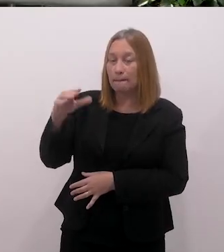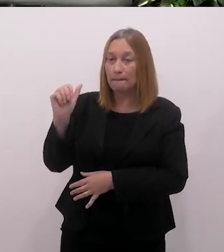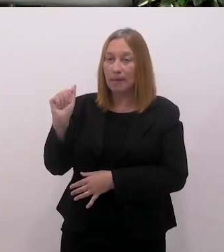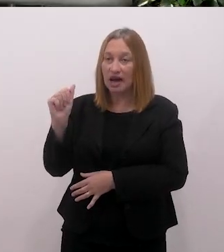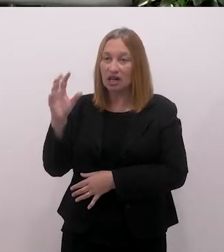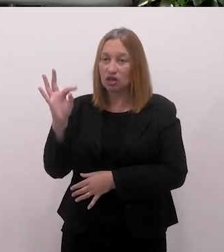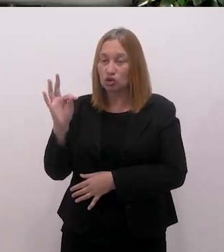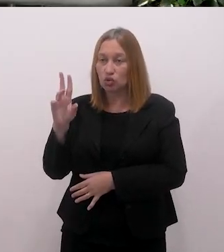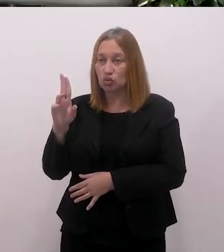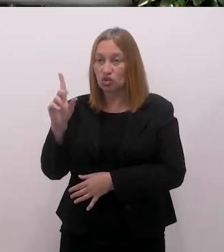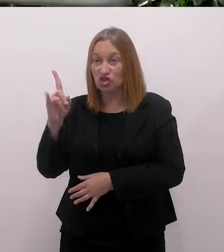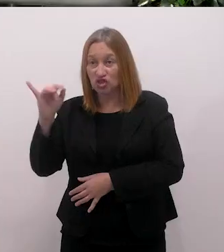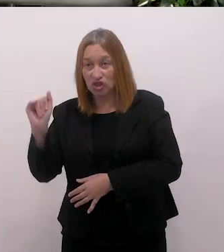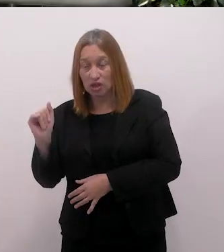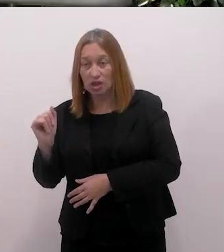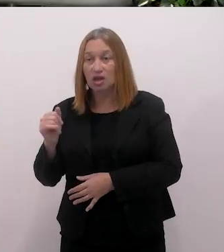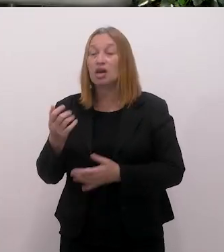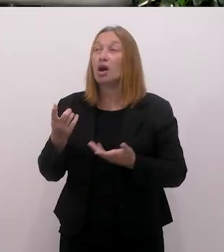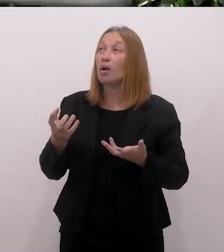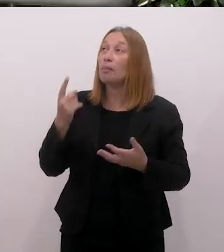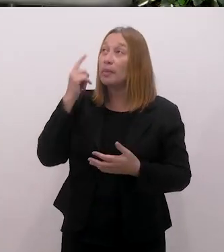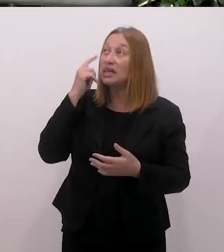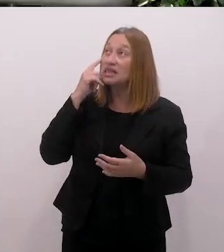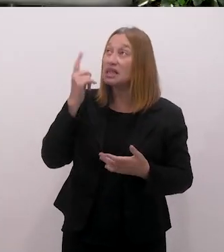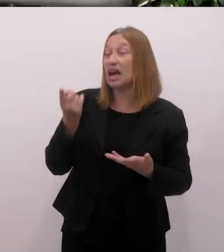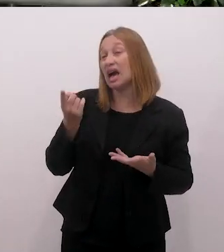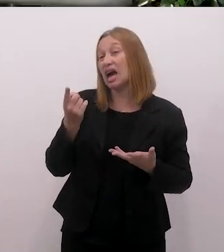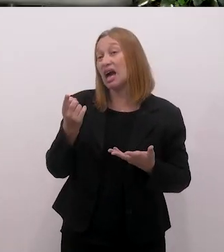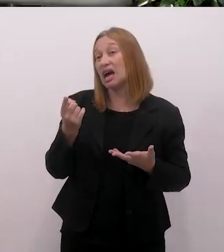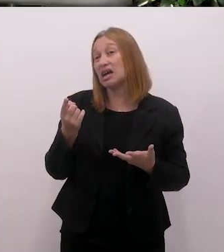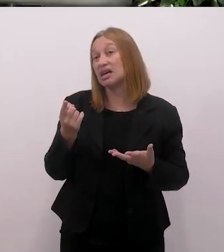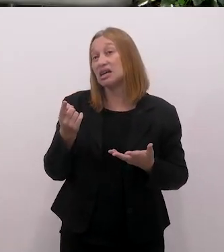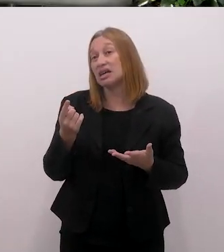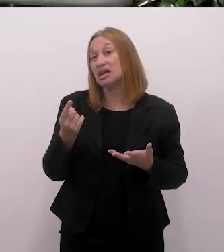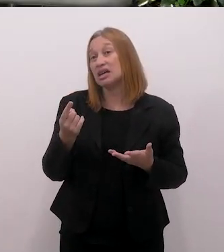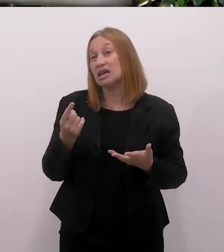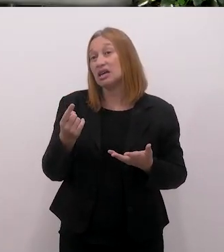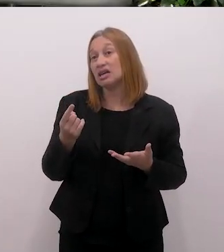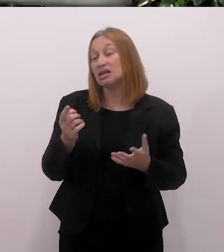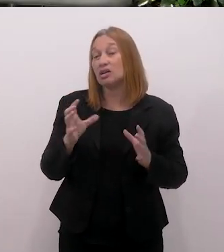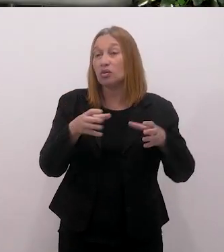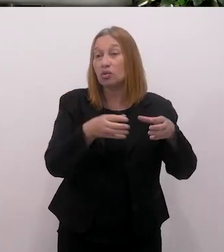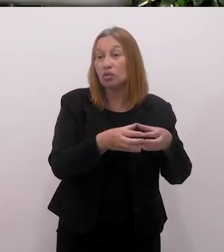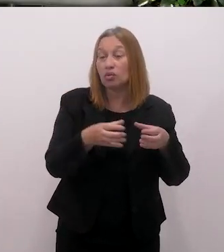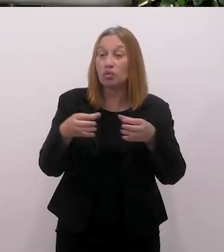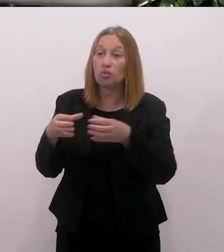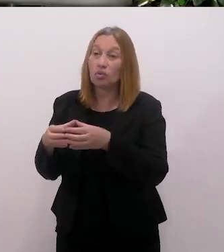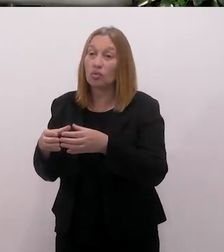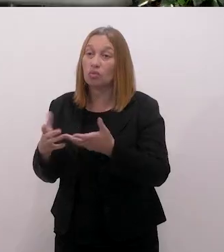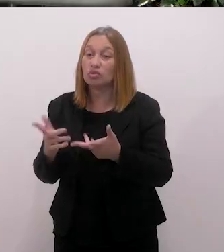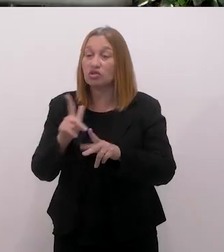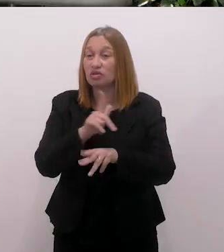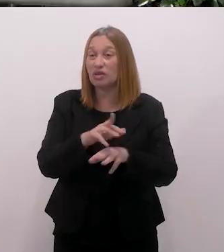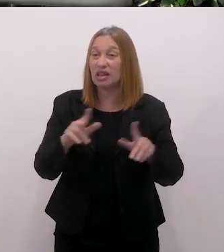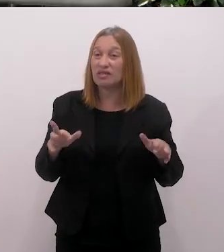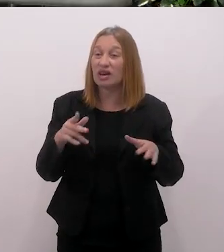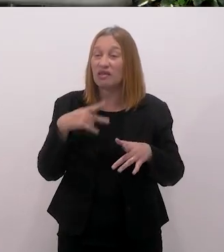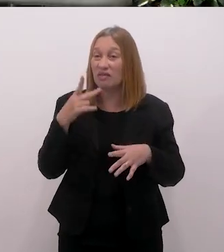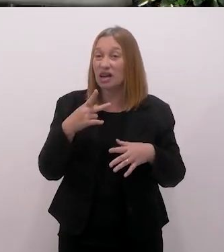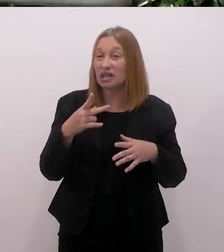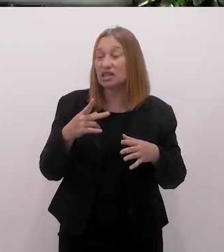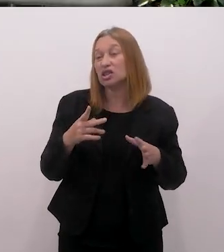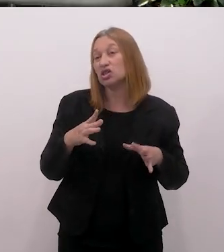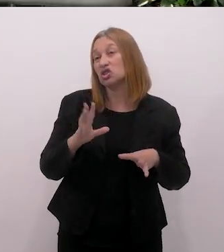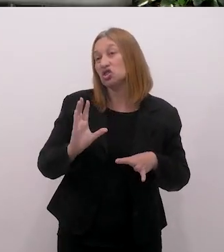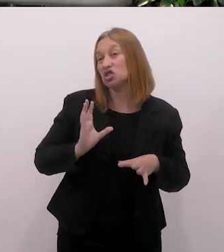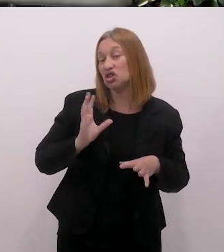dramaturgia. Isso. E aí depois eu criei a dramaturgia, ainda não fiquei muito satisfeita, porque pensei, poxa, acho que está com um recorte de classe